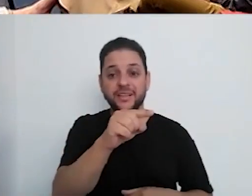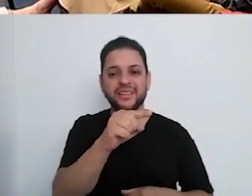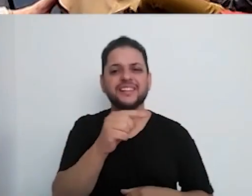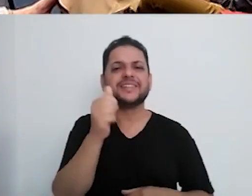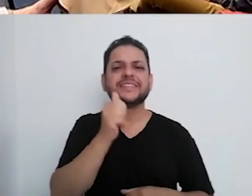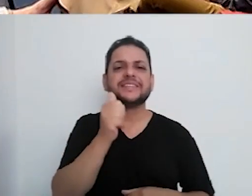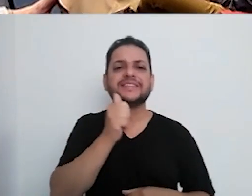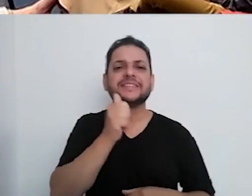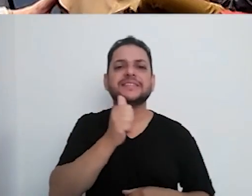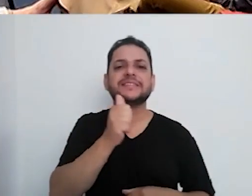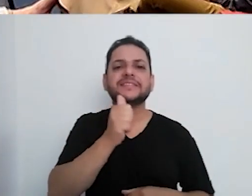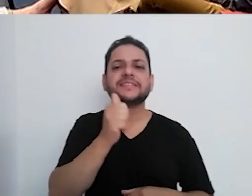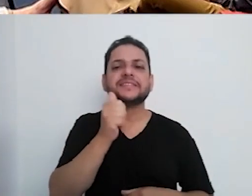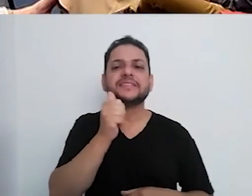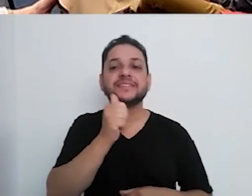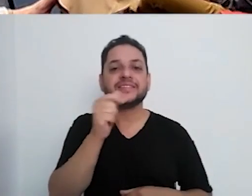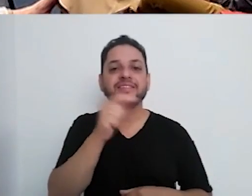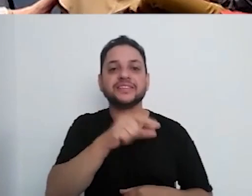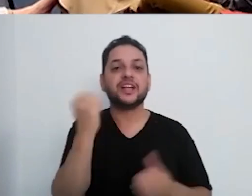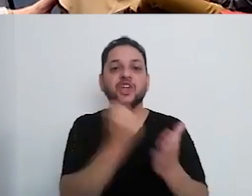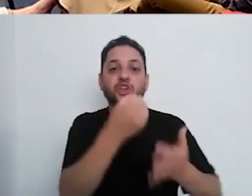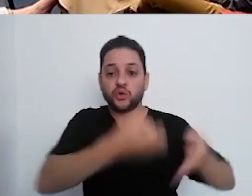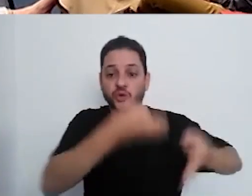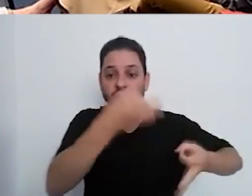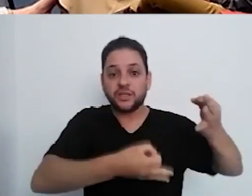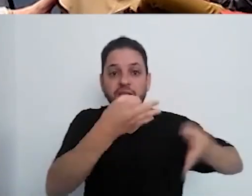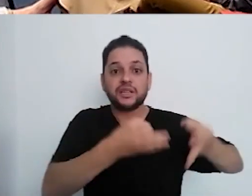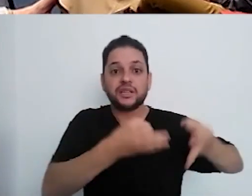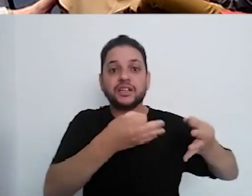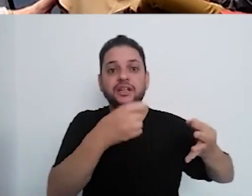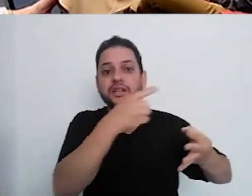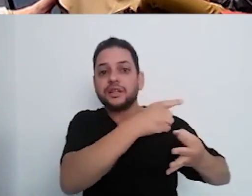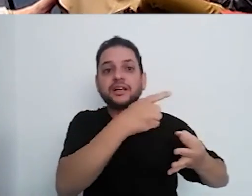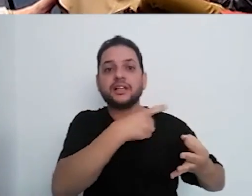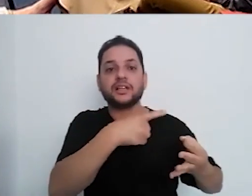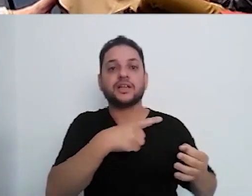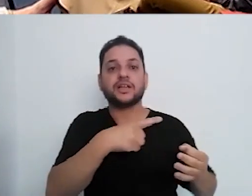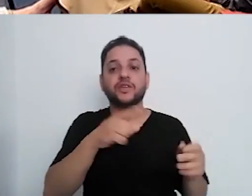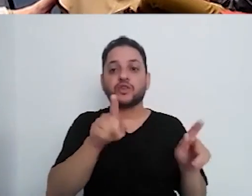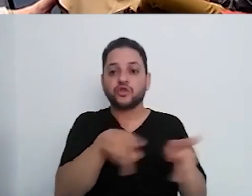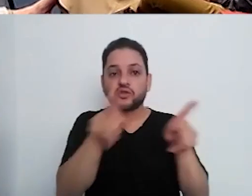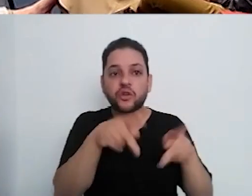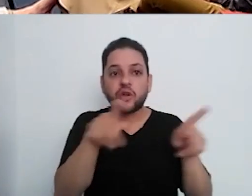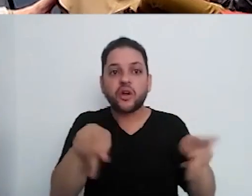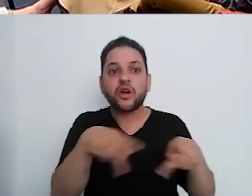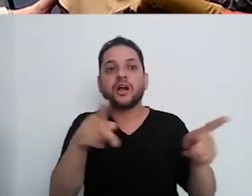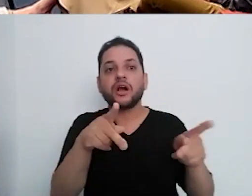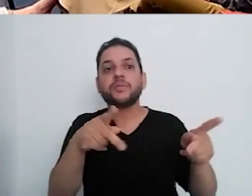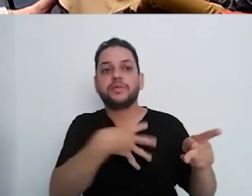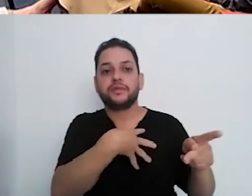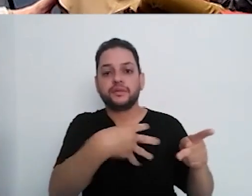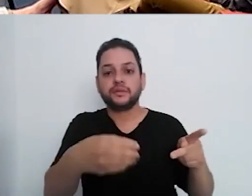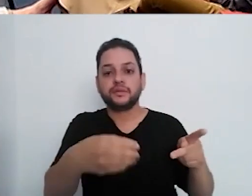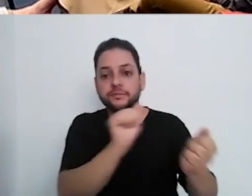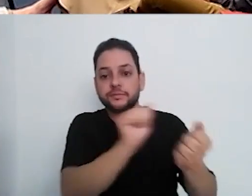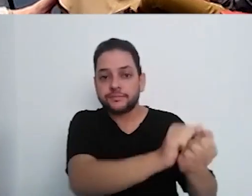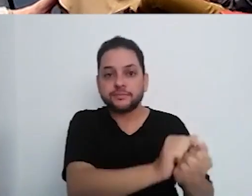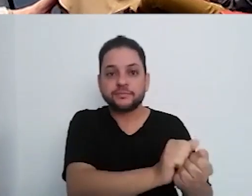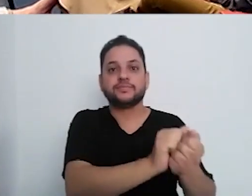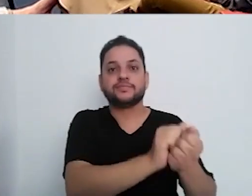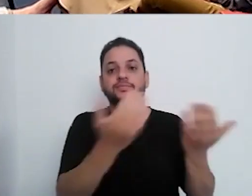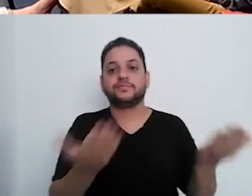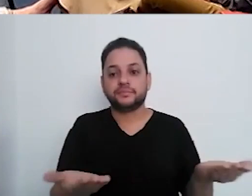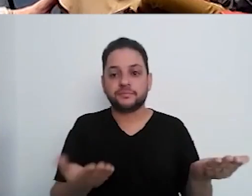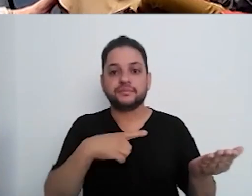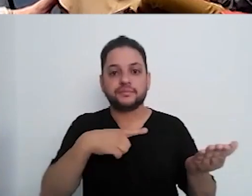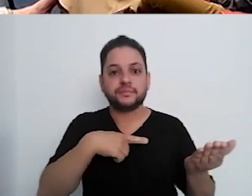na frente. E aí diz que fulana foi esfaqueada. Não, Beltrano esfaqueou, entendeu? Bota na voz ativa. E